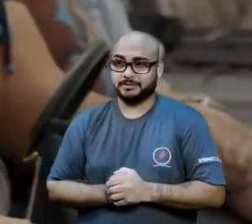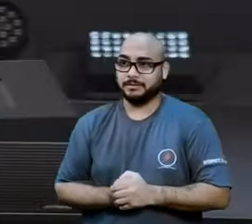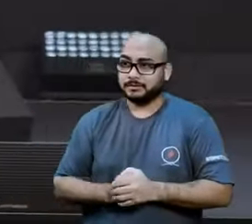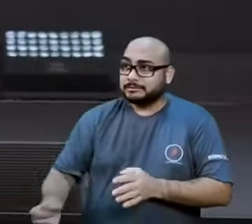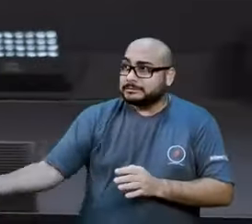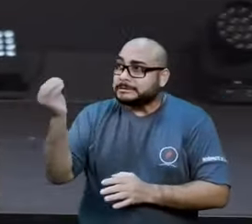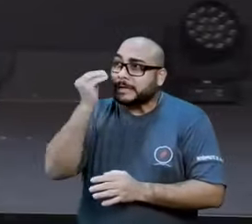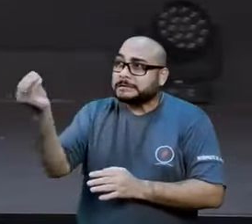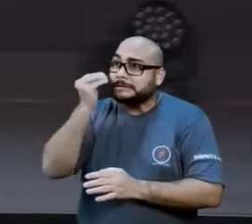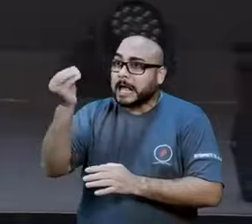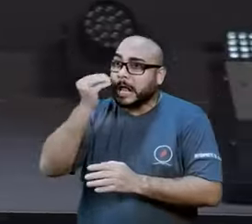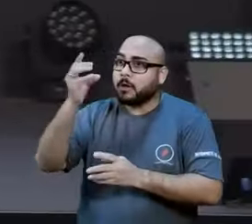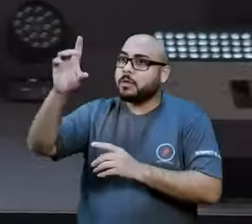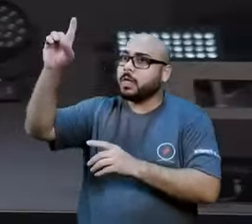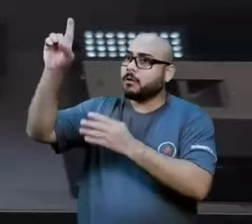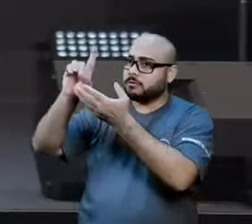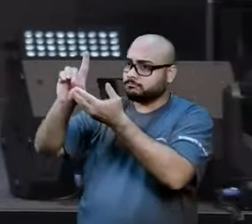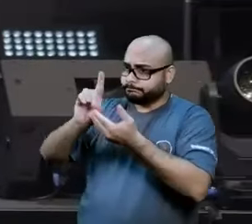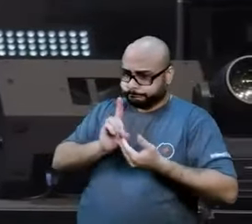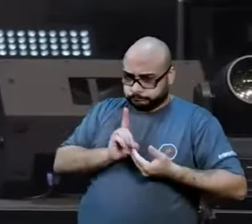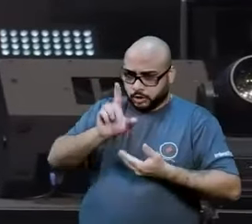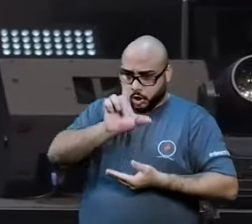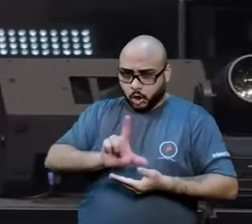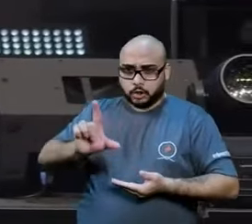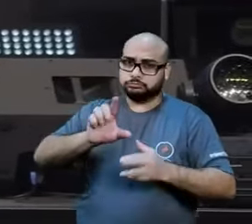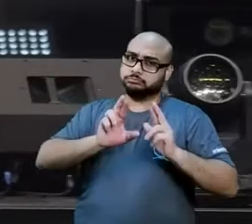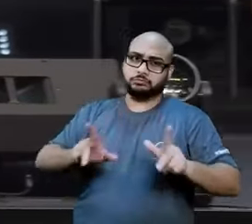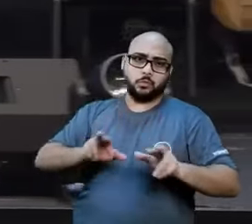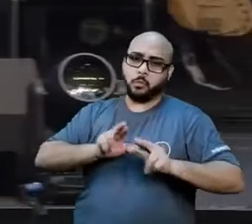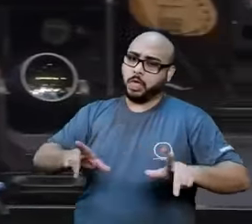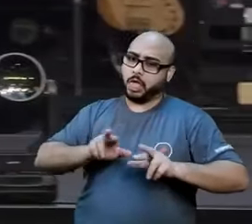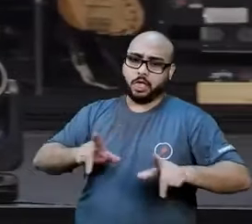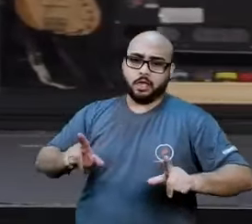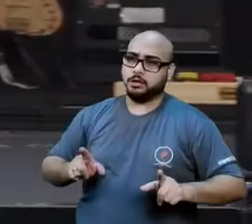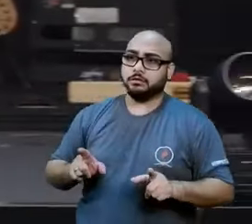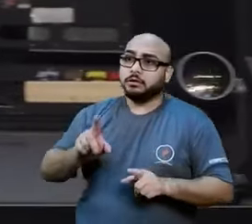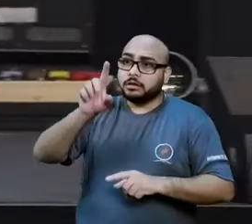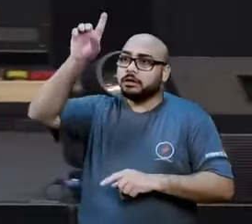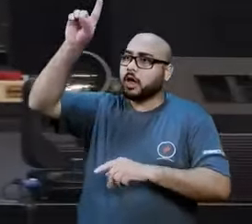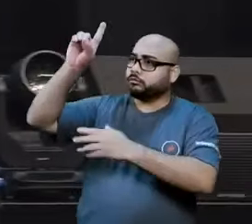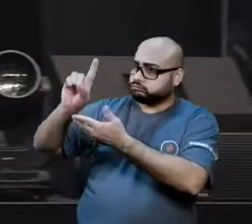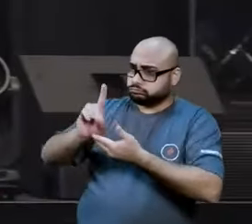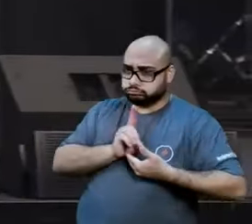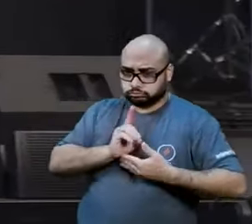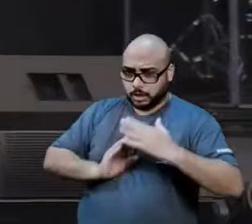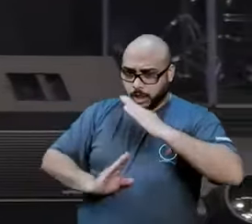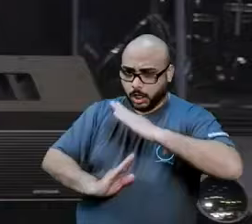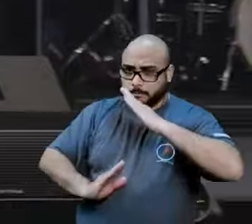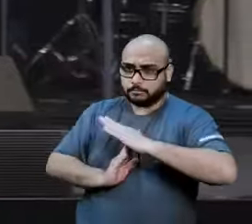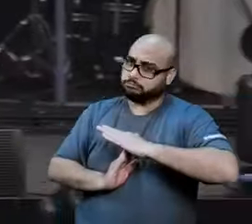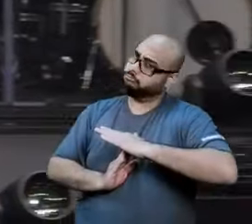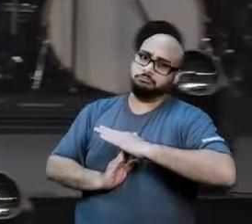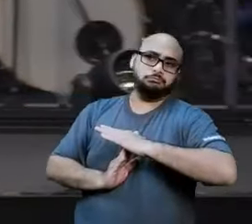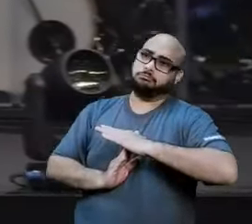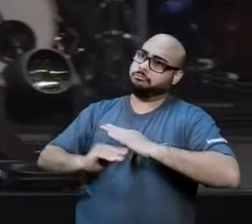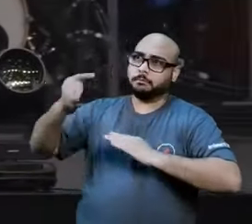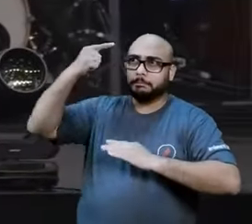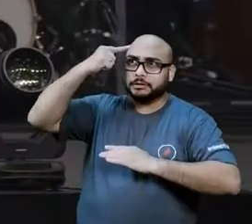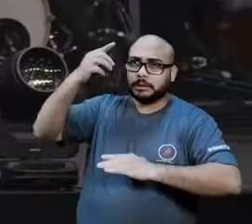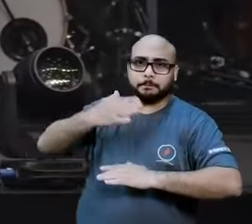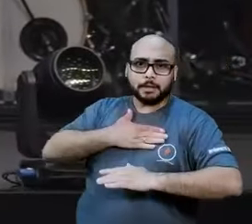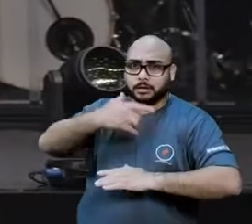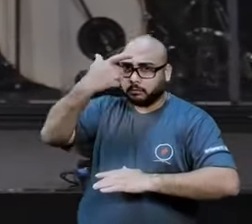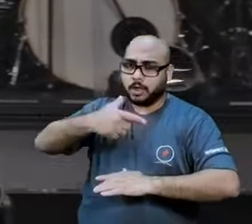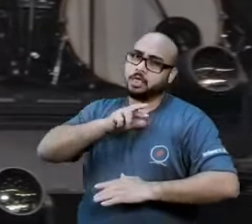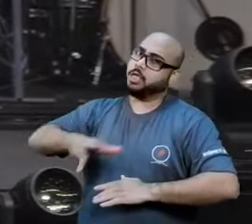Deus para o mundo da racionalidade Não tente limitar Deus ao que você pensa ao que você conhece ao que você